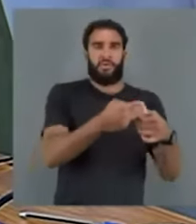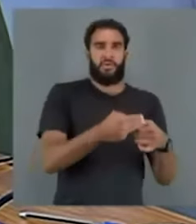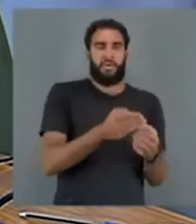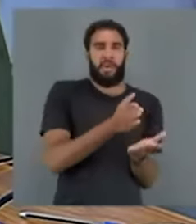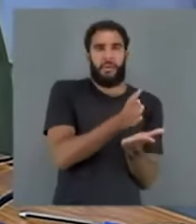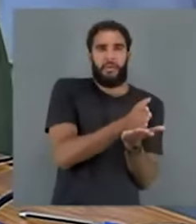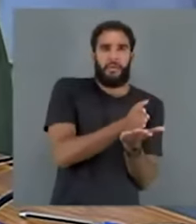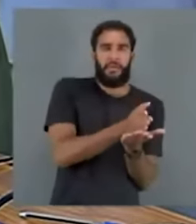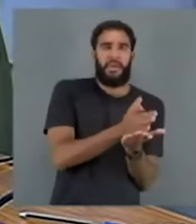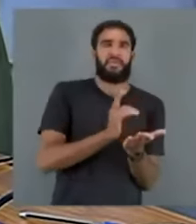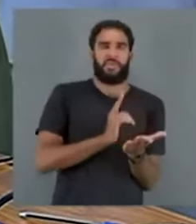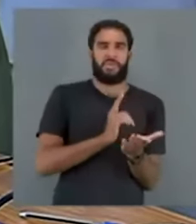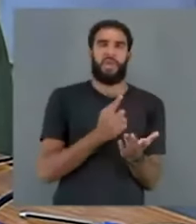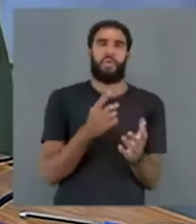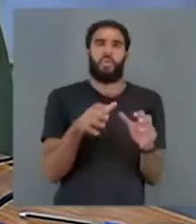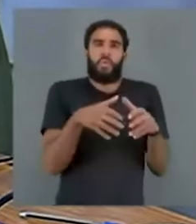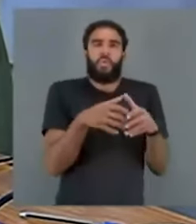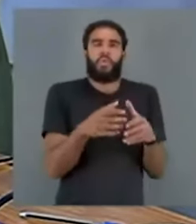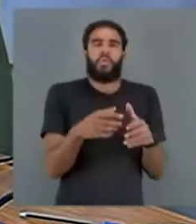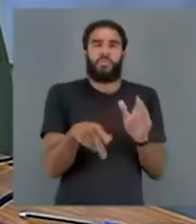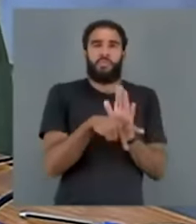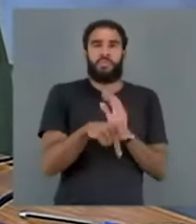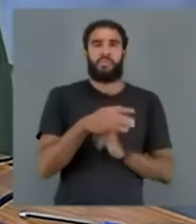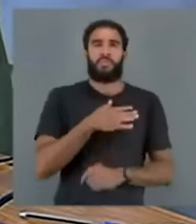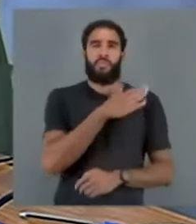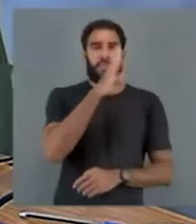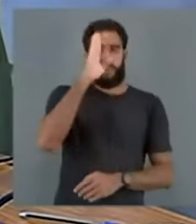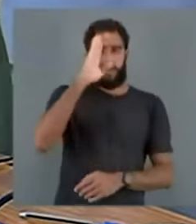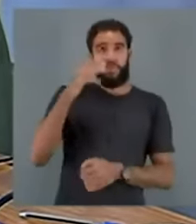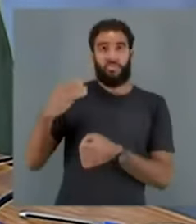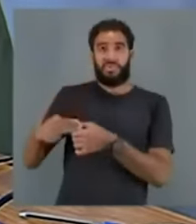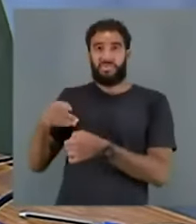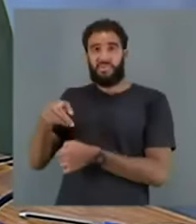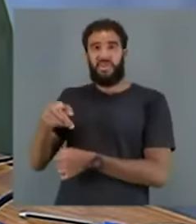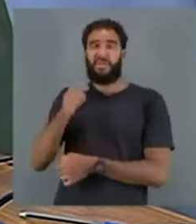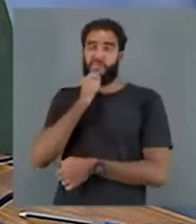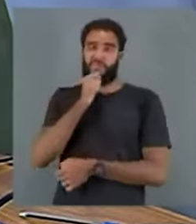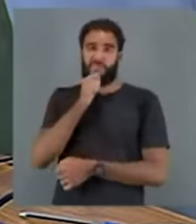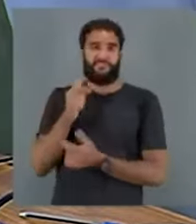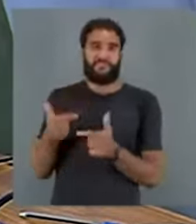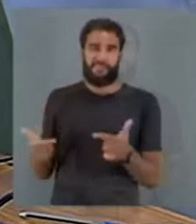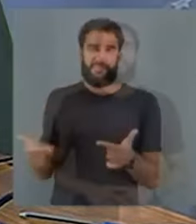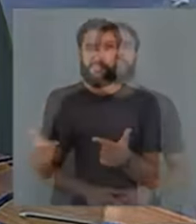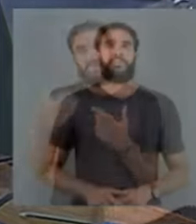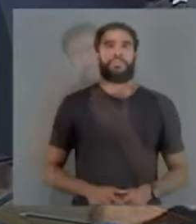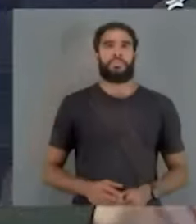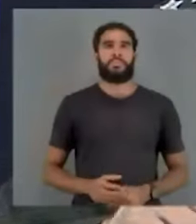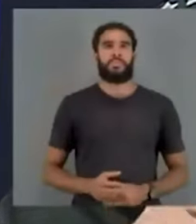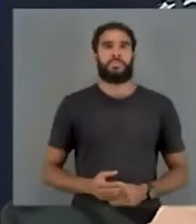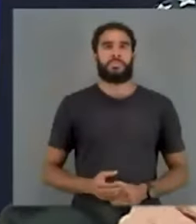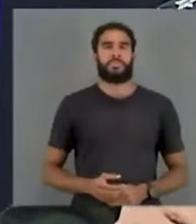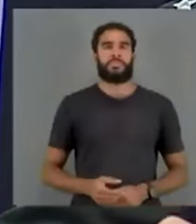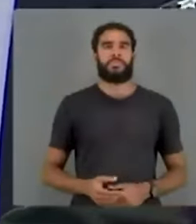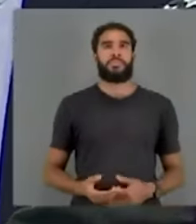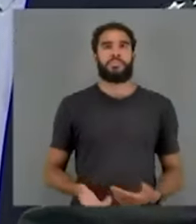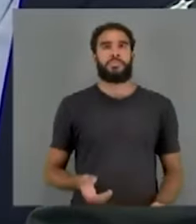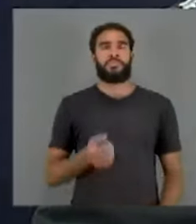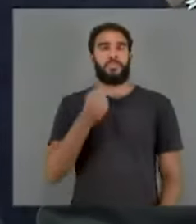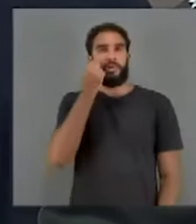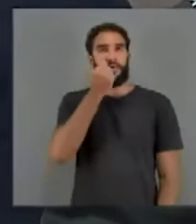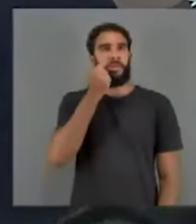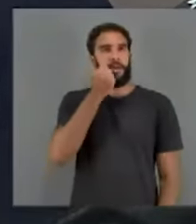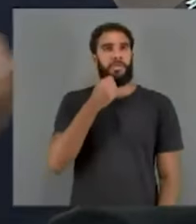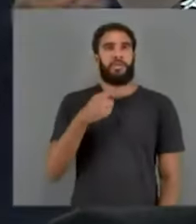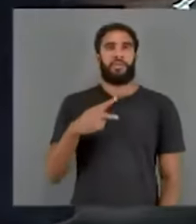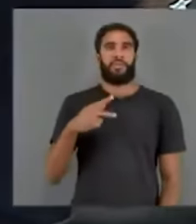Fronteira nós temos um pilotão do exército e lá no município de ladrão infelizmente não obrigado obrigado Senador petecão